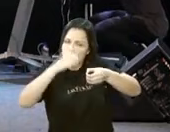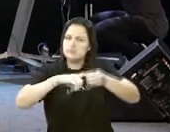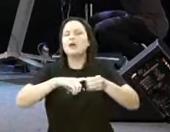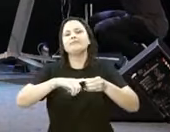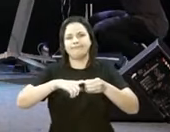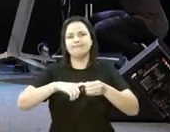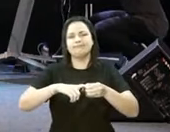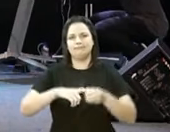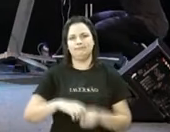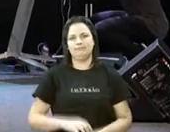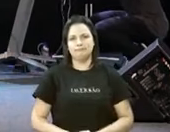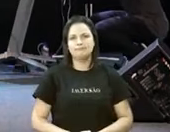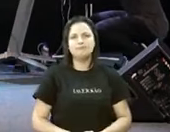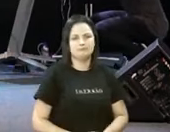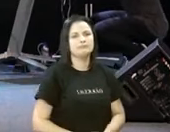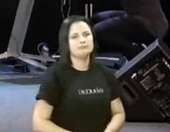Dá retorno aqui, por favor, meu amigo.